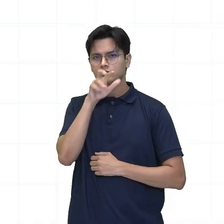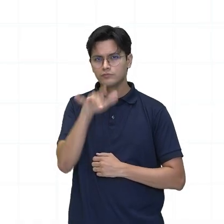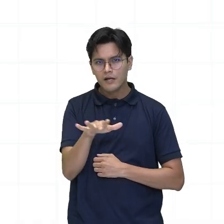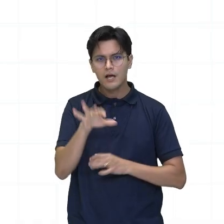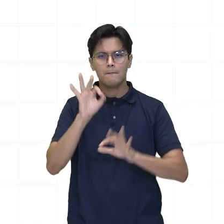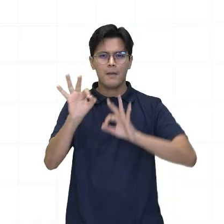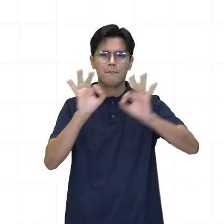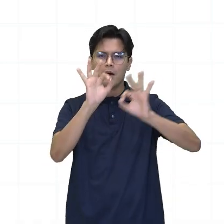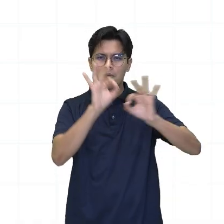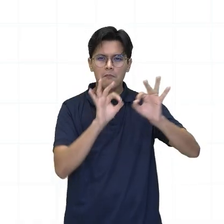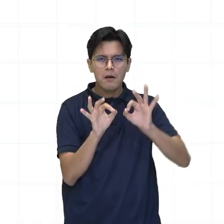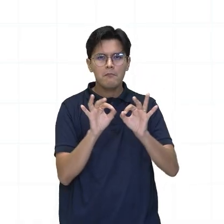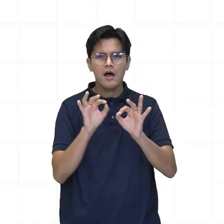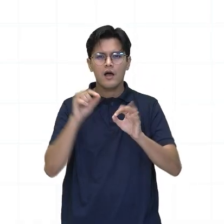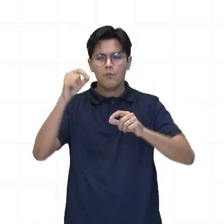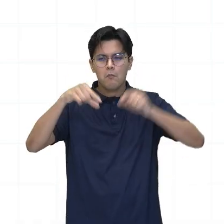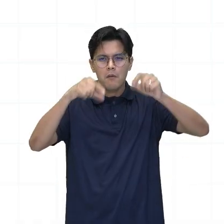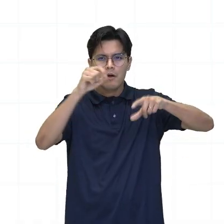está muito